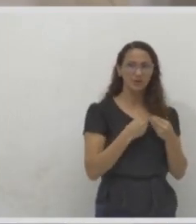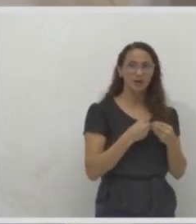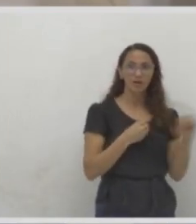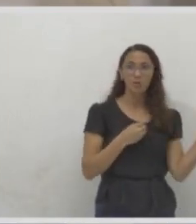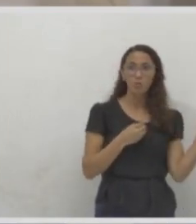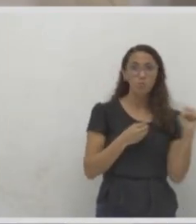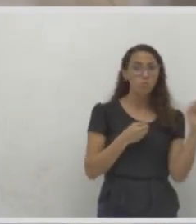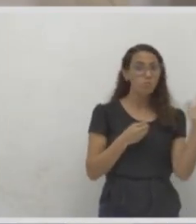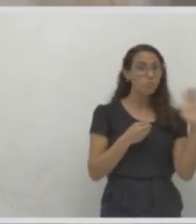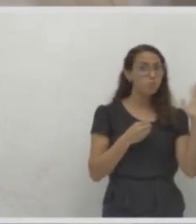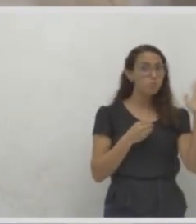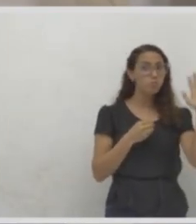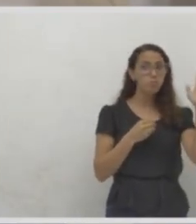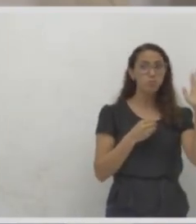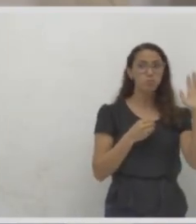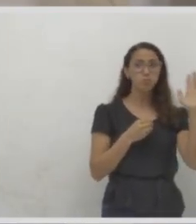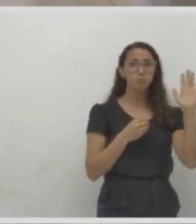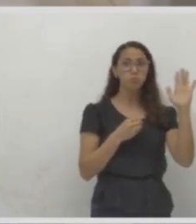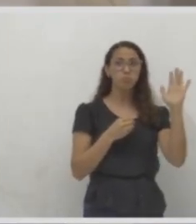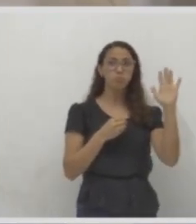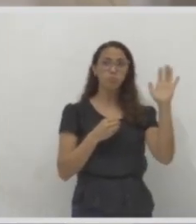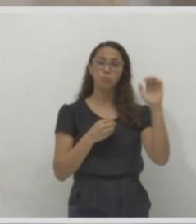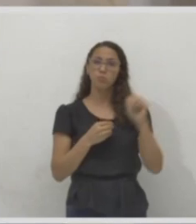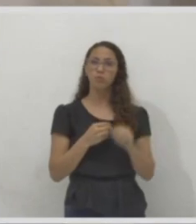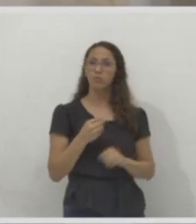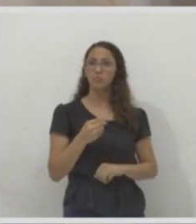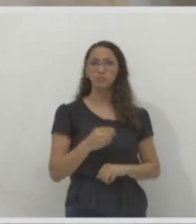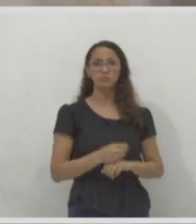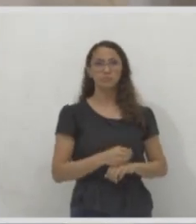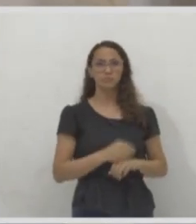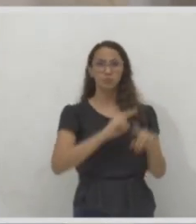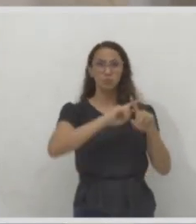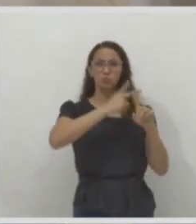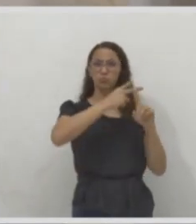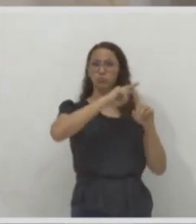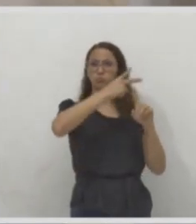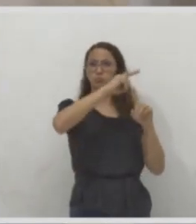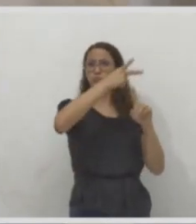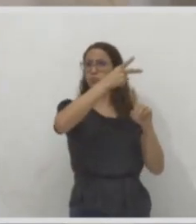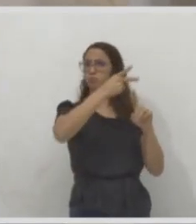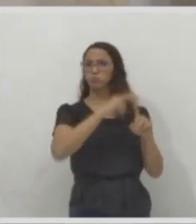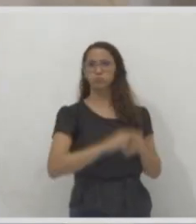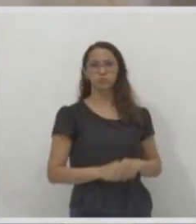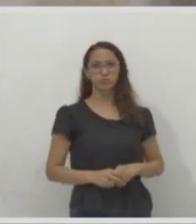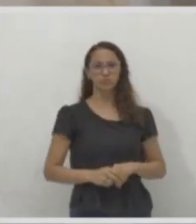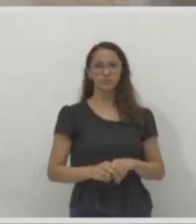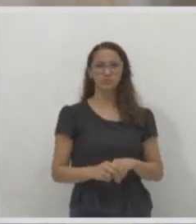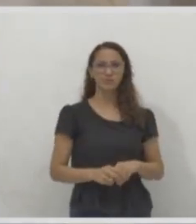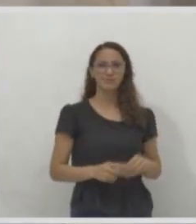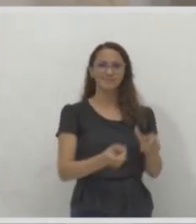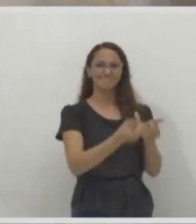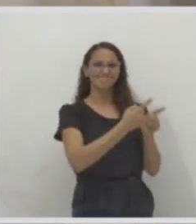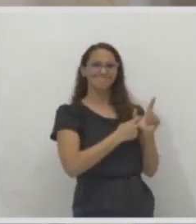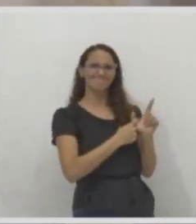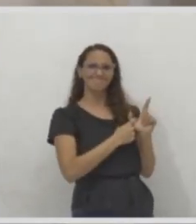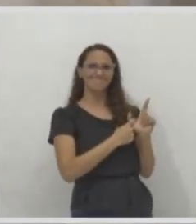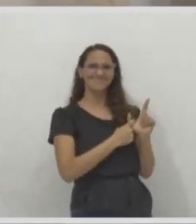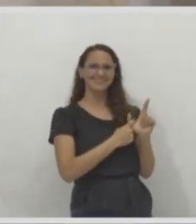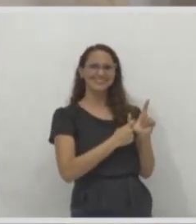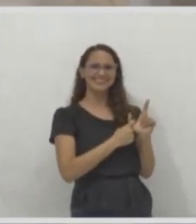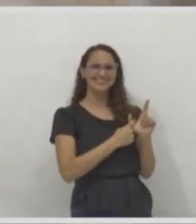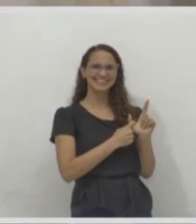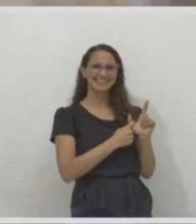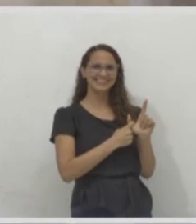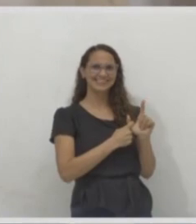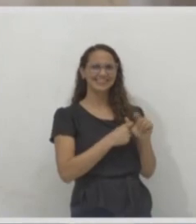mais caro do que a mercadoria custava. Então, eles acabavam se endividando, porque eles facilitavam o fiado,